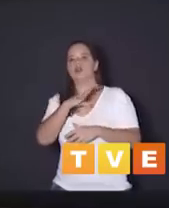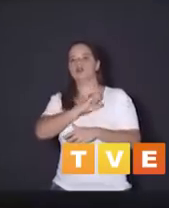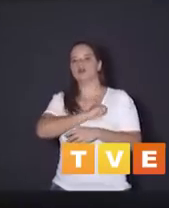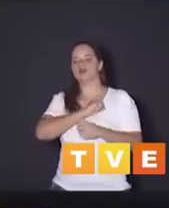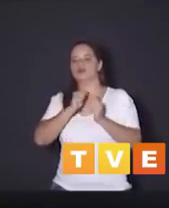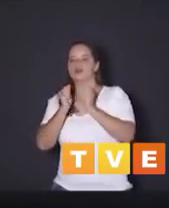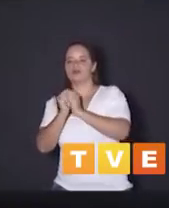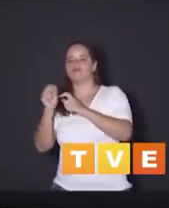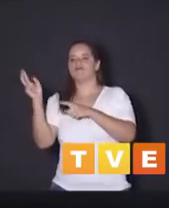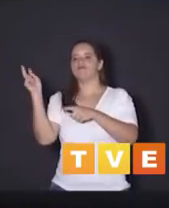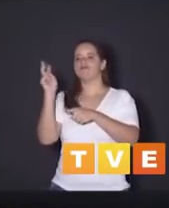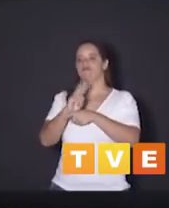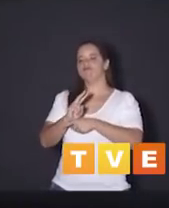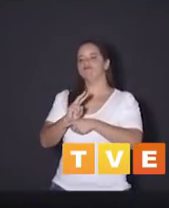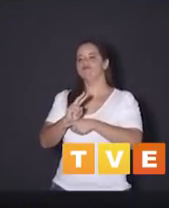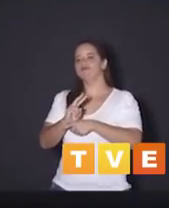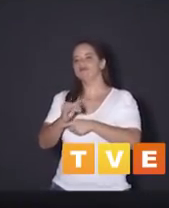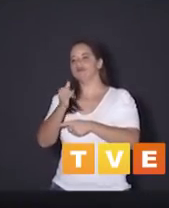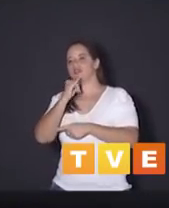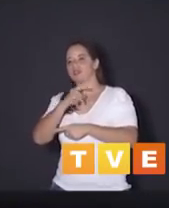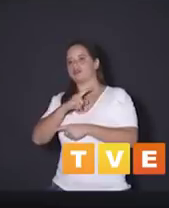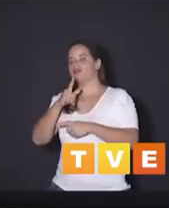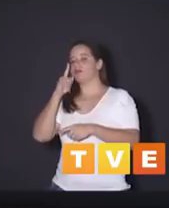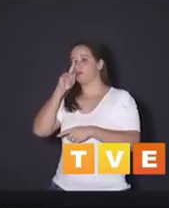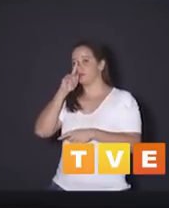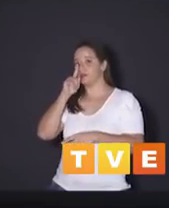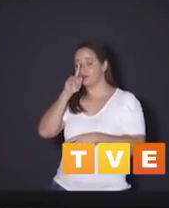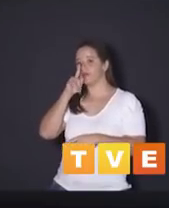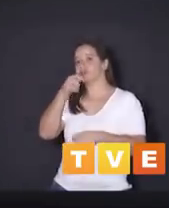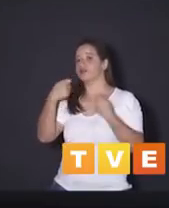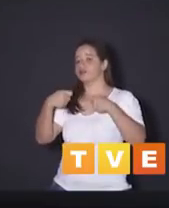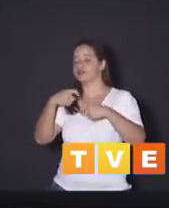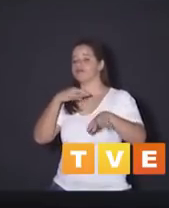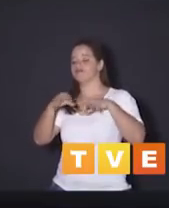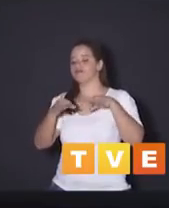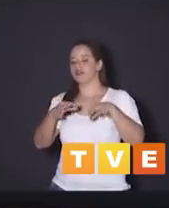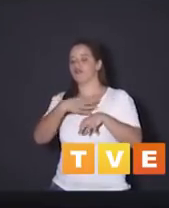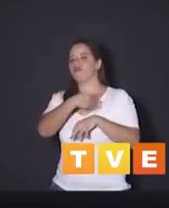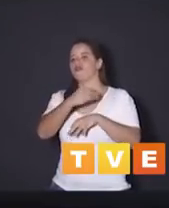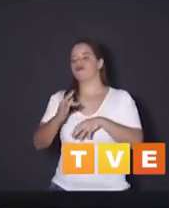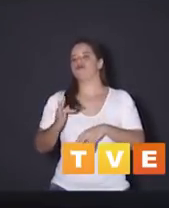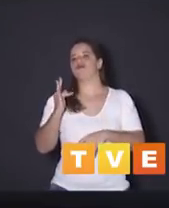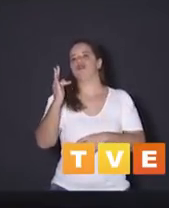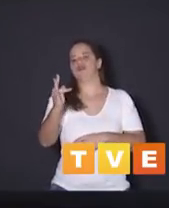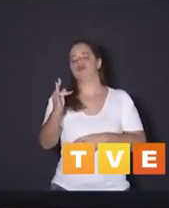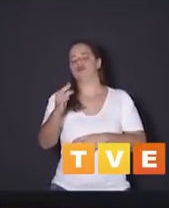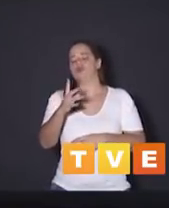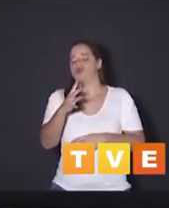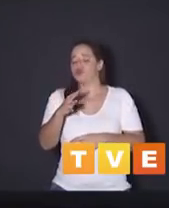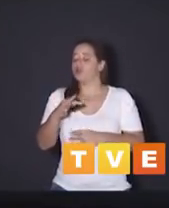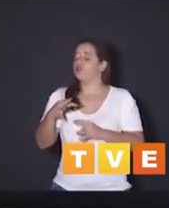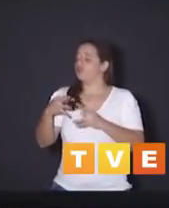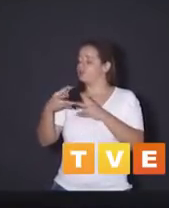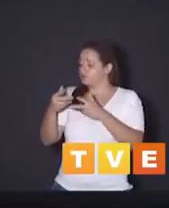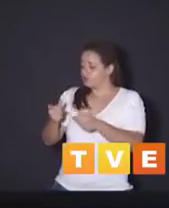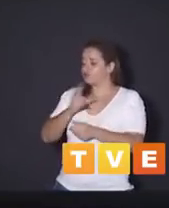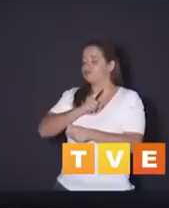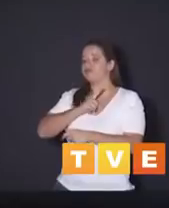mão grande risco não preparar os filhos para o mundo né acho que tudo tem risco e